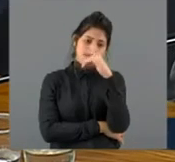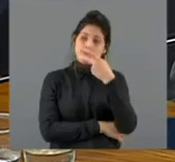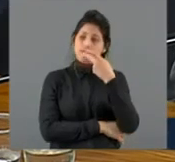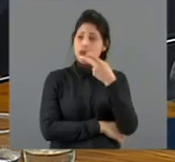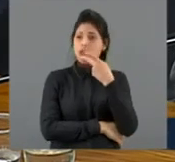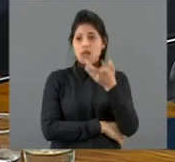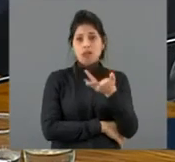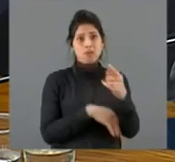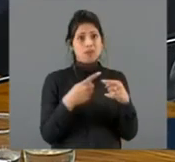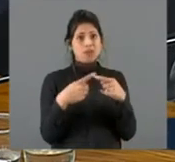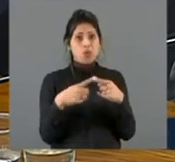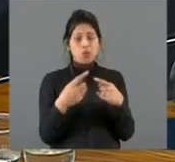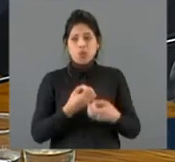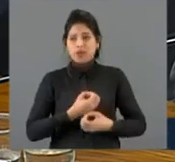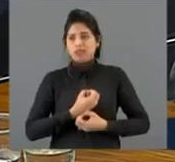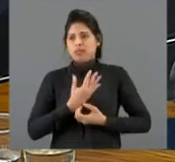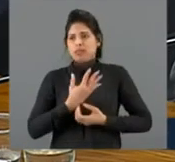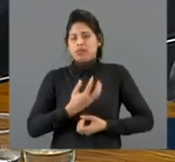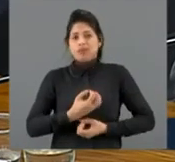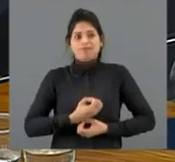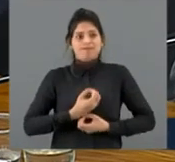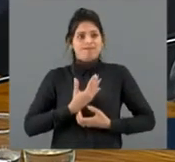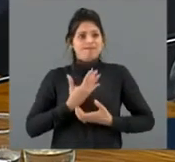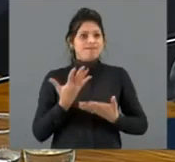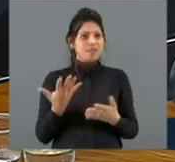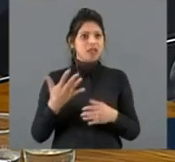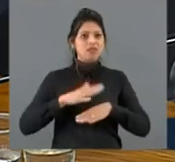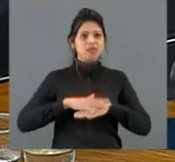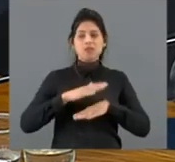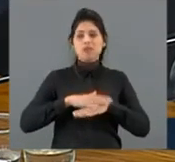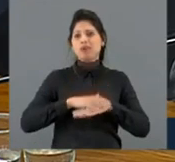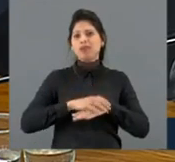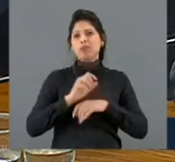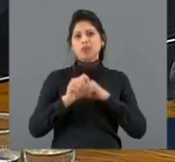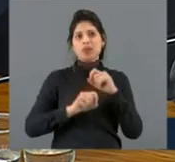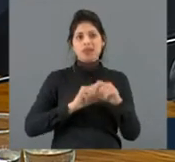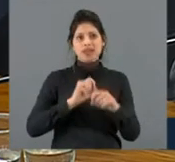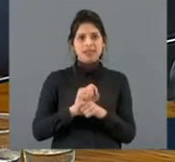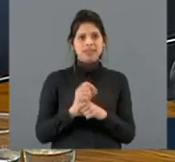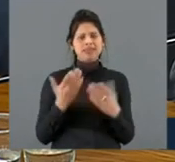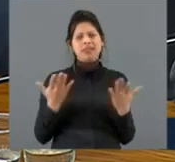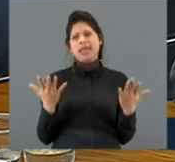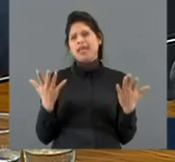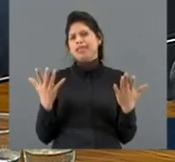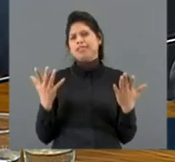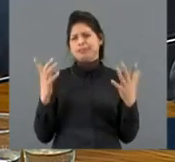o que consigo expressar nesse momento que acaba sendo um momento de ineditismo.